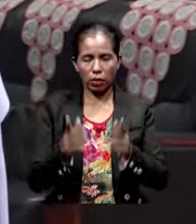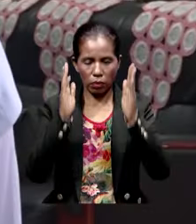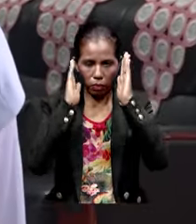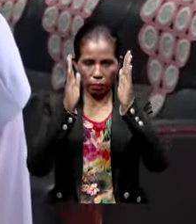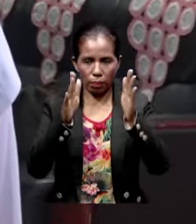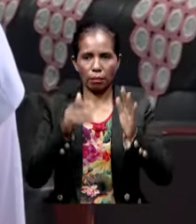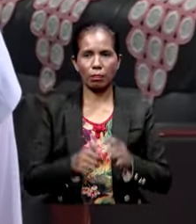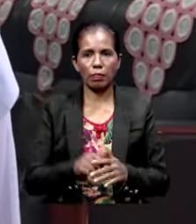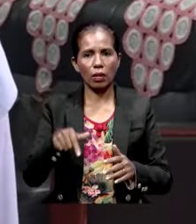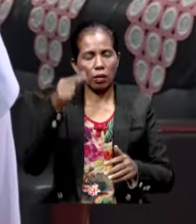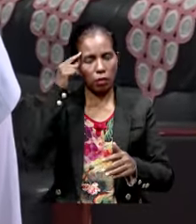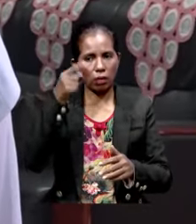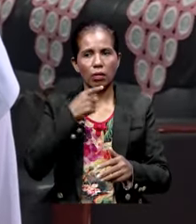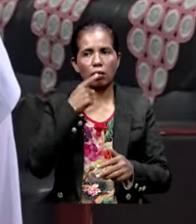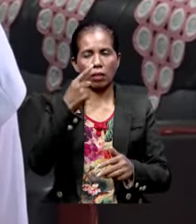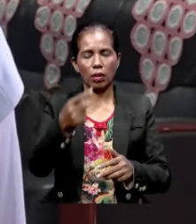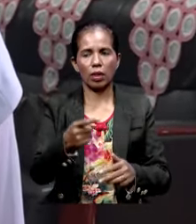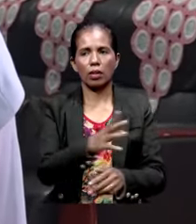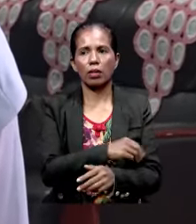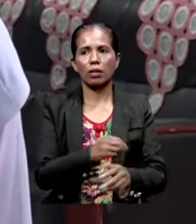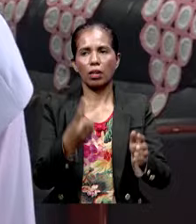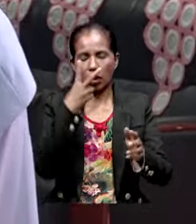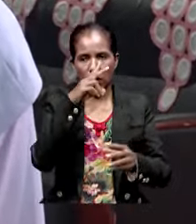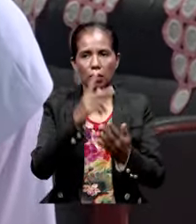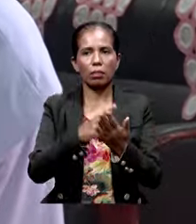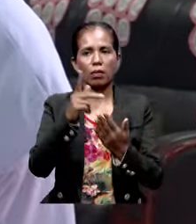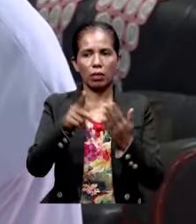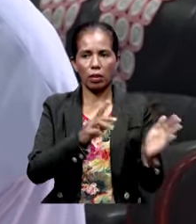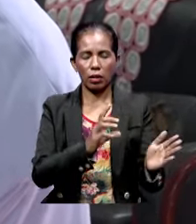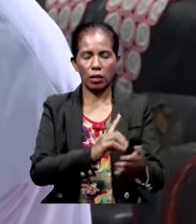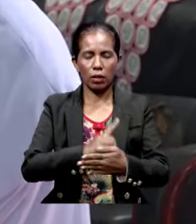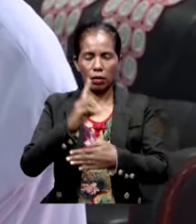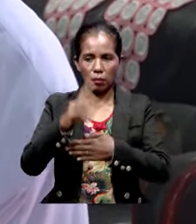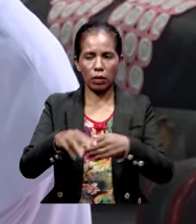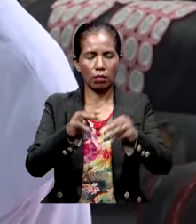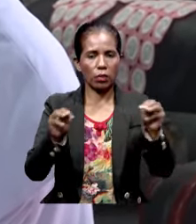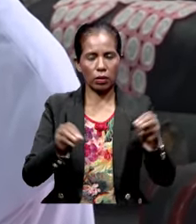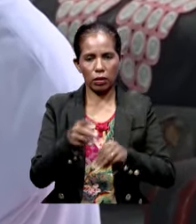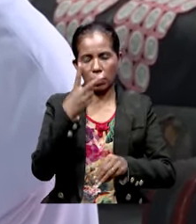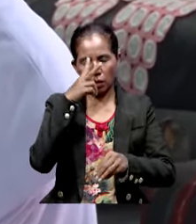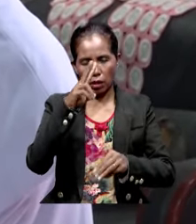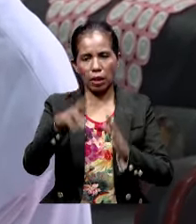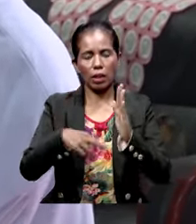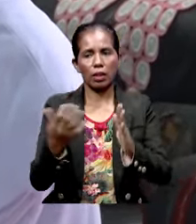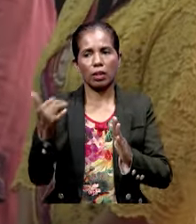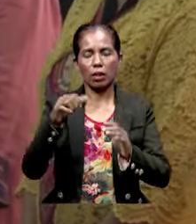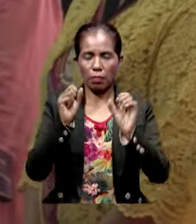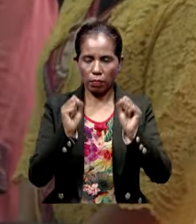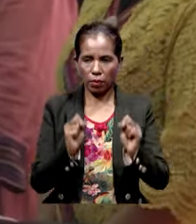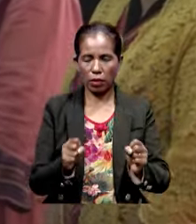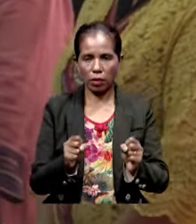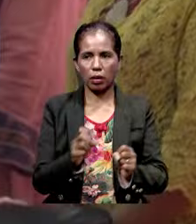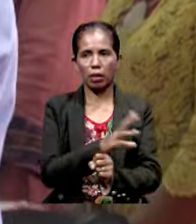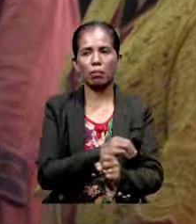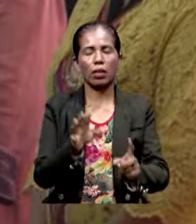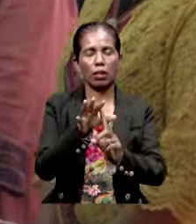descentralização. Governante não explica, nem parte se avalia progresso e desenvolvimento do município Nian, Orihare, requisito Cira, no Nebele, avança